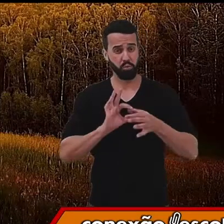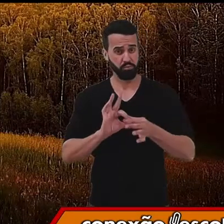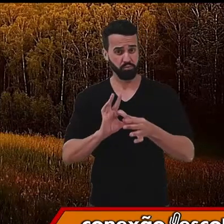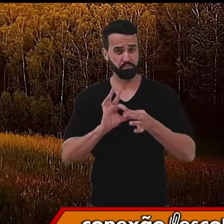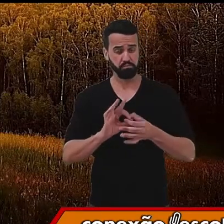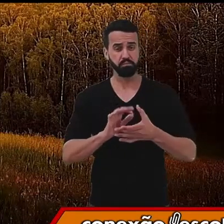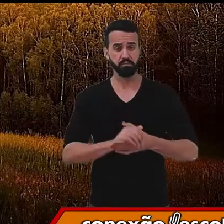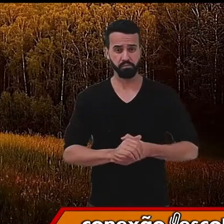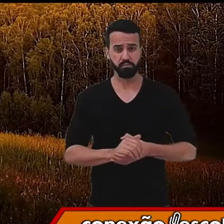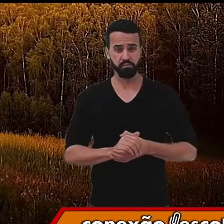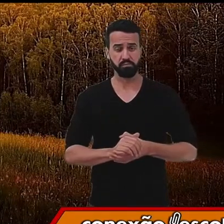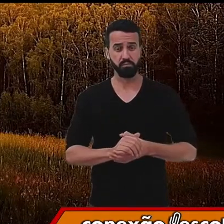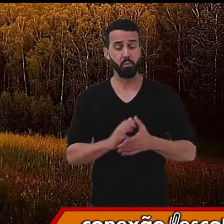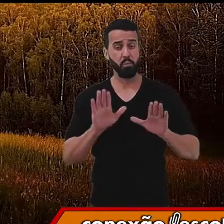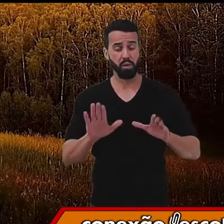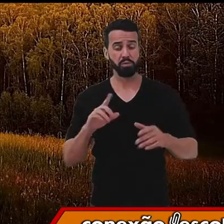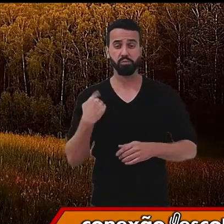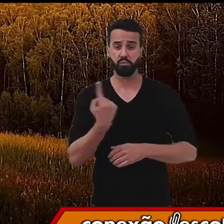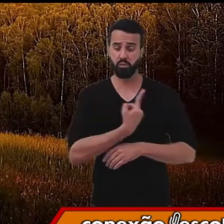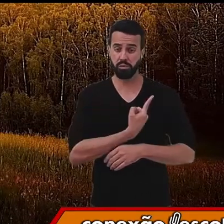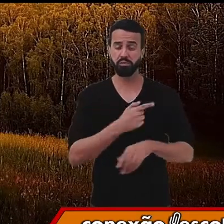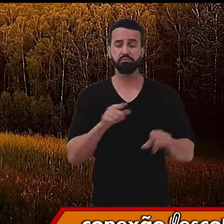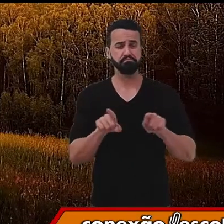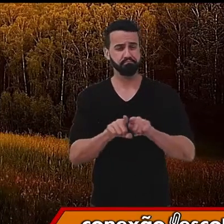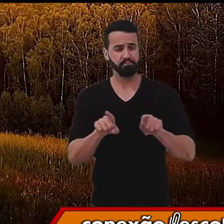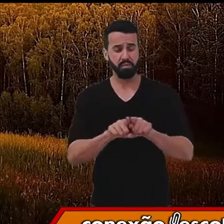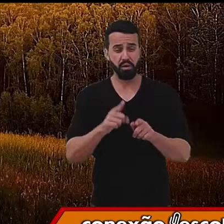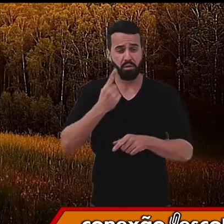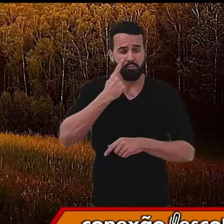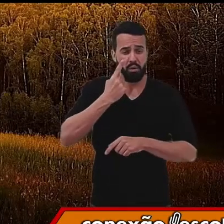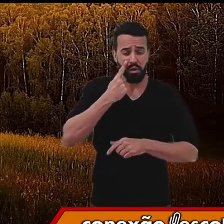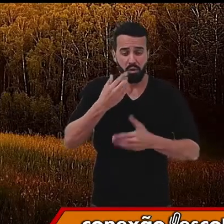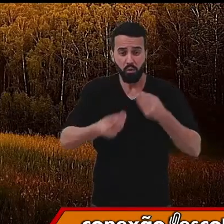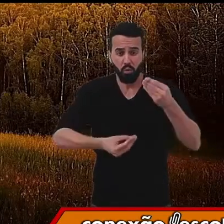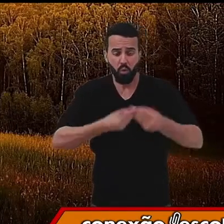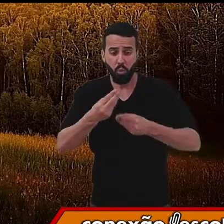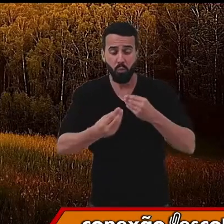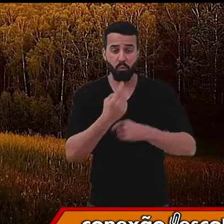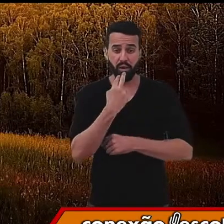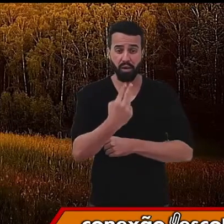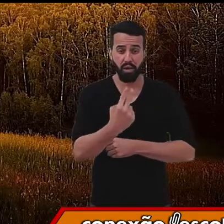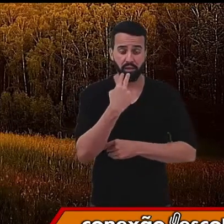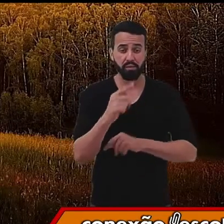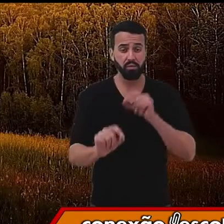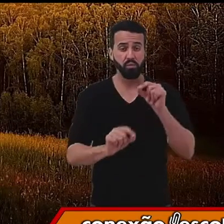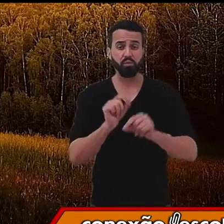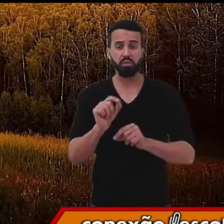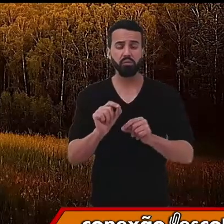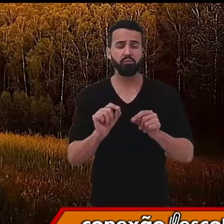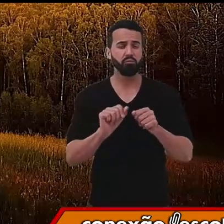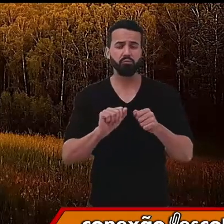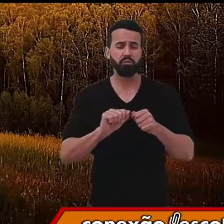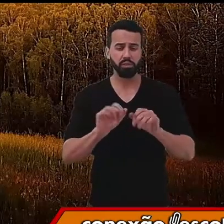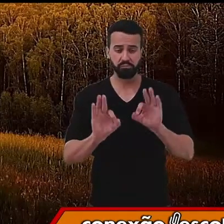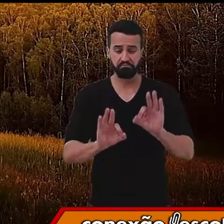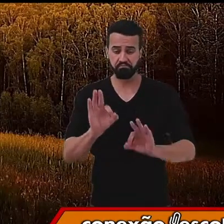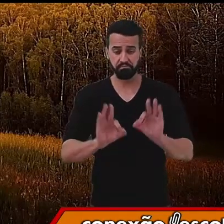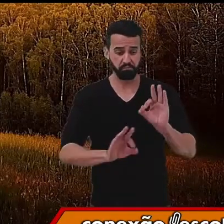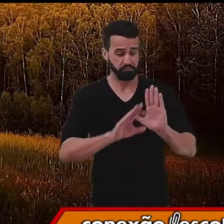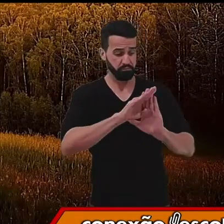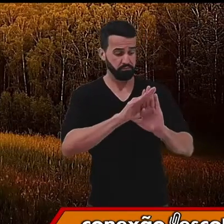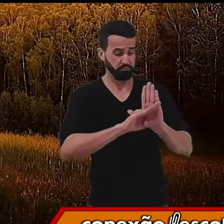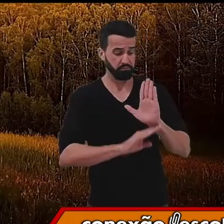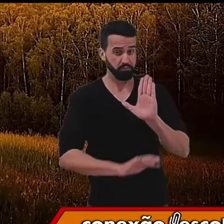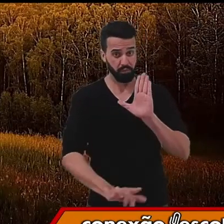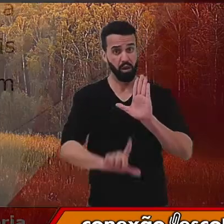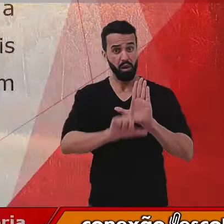totalidade. Como nós podemos verificar essas ações da Inglaterra? Através das leis que foram